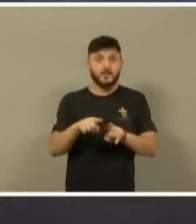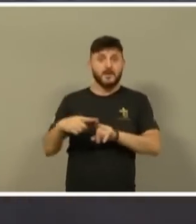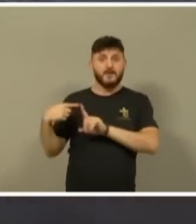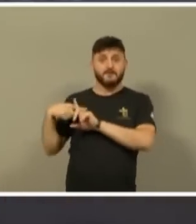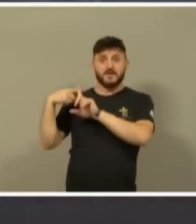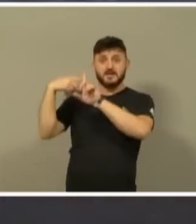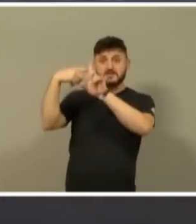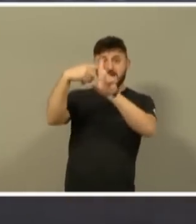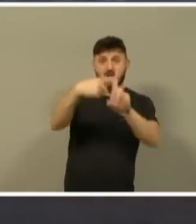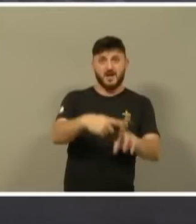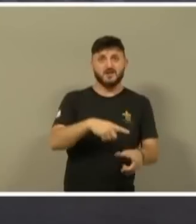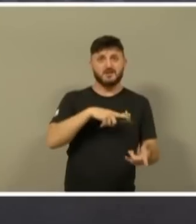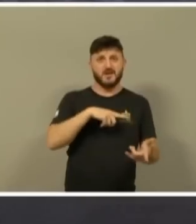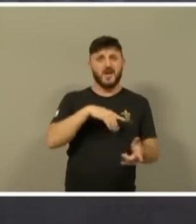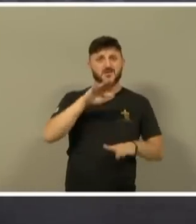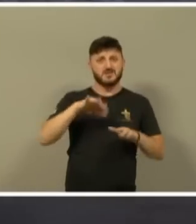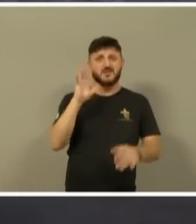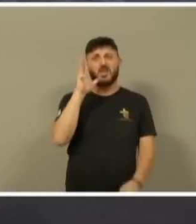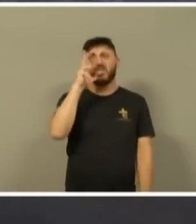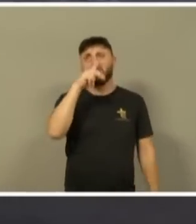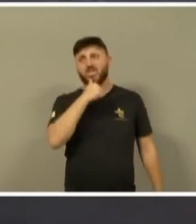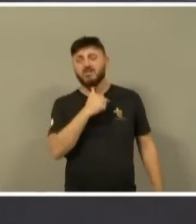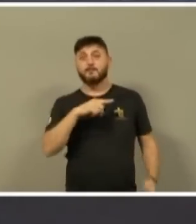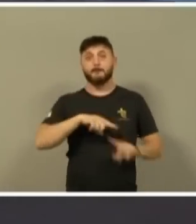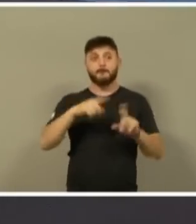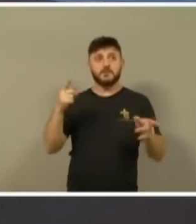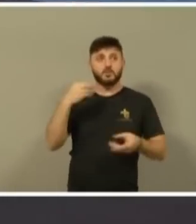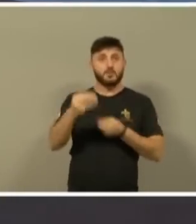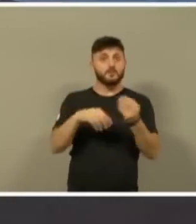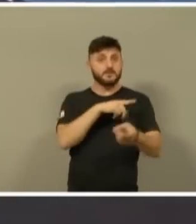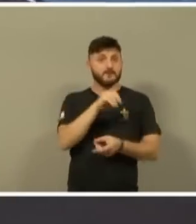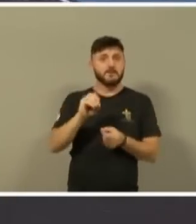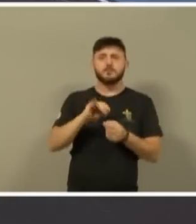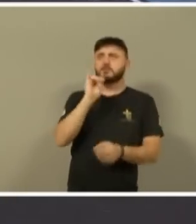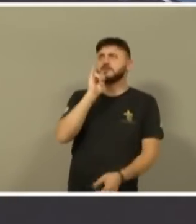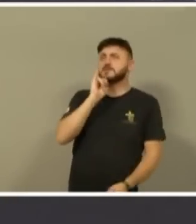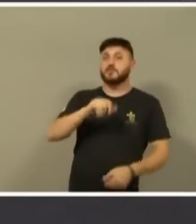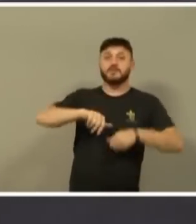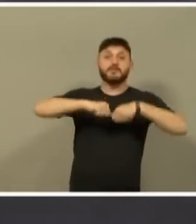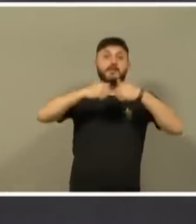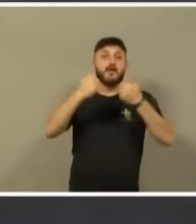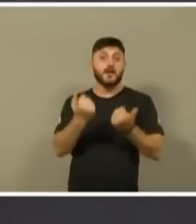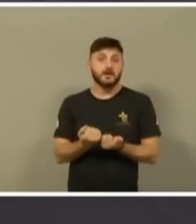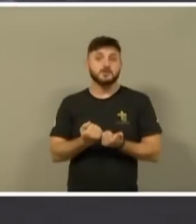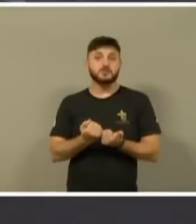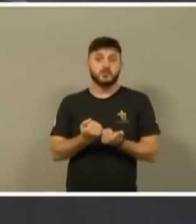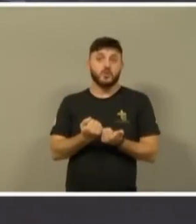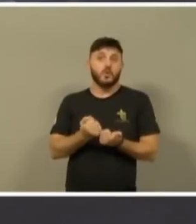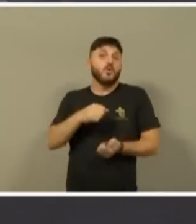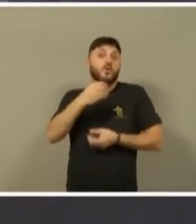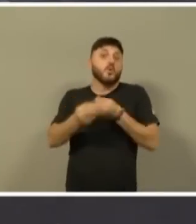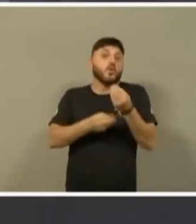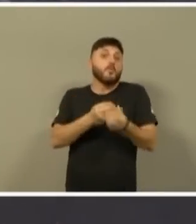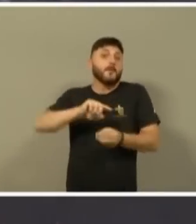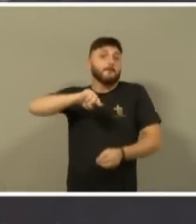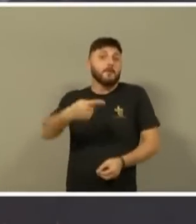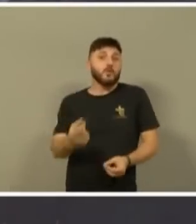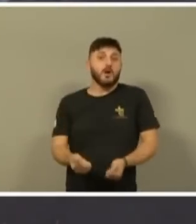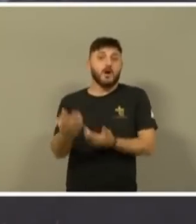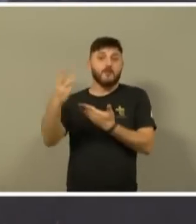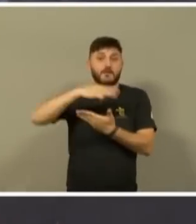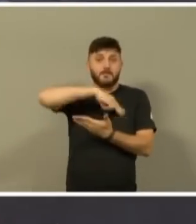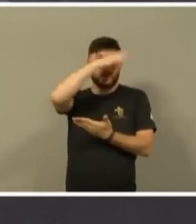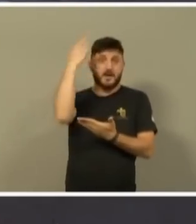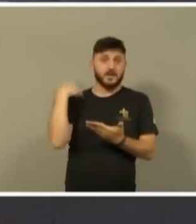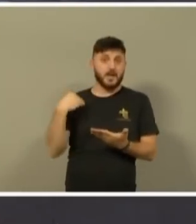sacra, geralmente tem a via sacra na frente. Mas como que você lida, por exemplo, com um terço, um rosário, umas mil ave-marias, que é